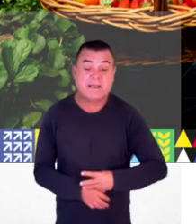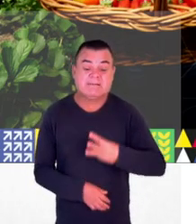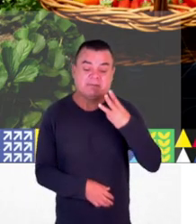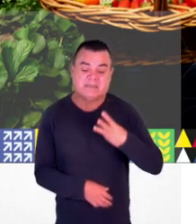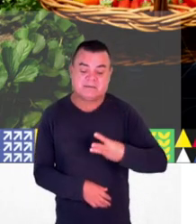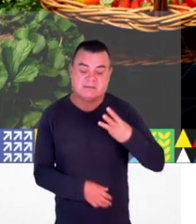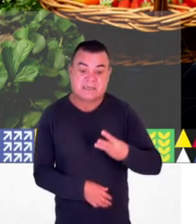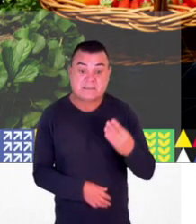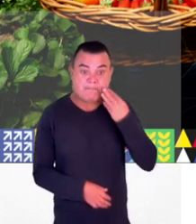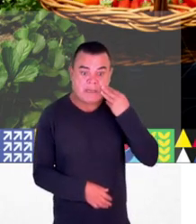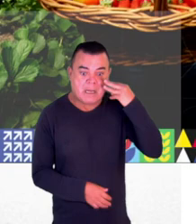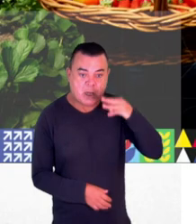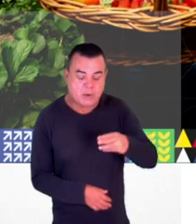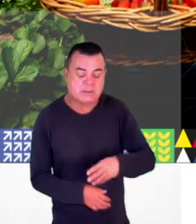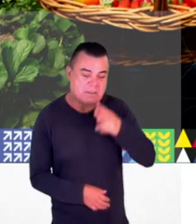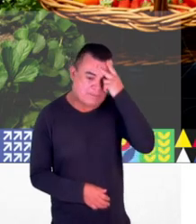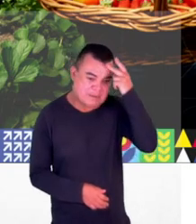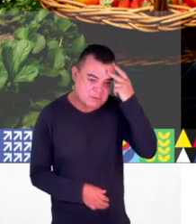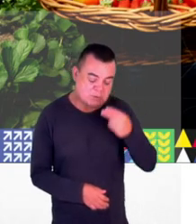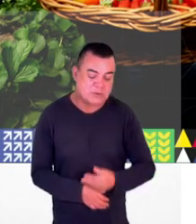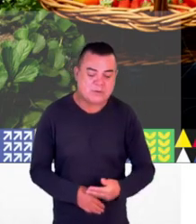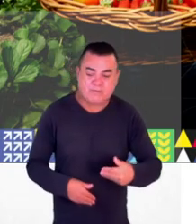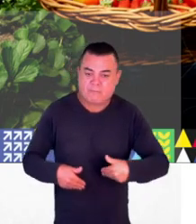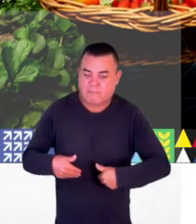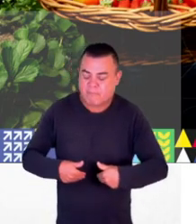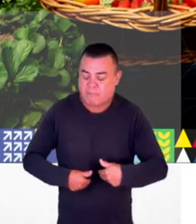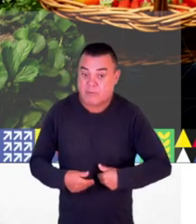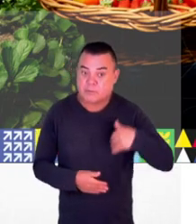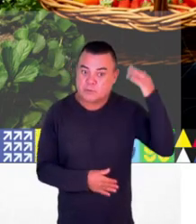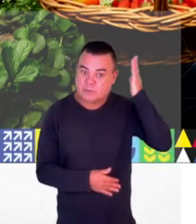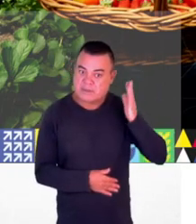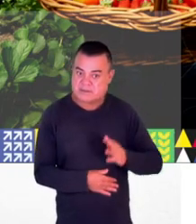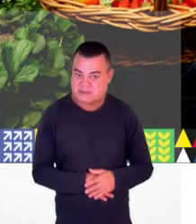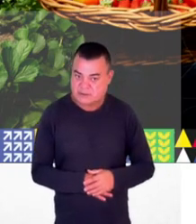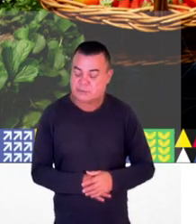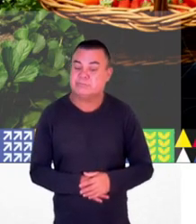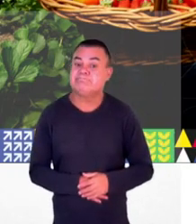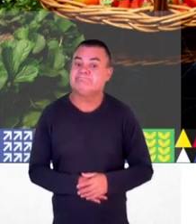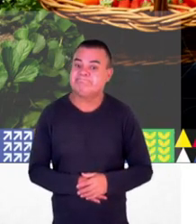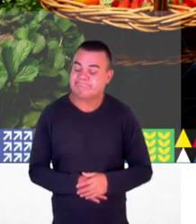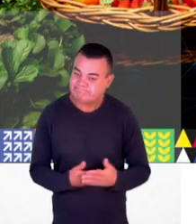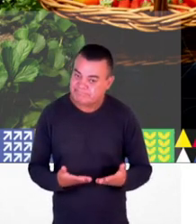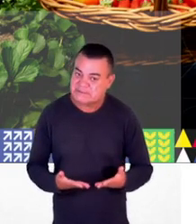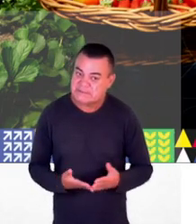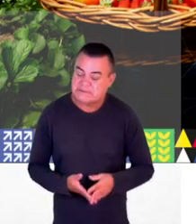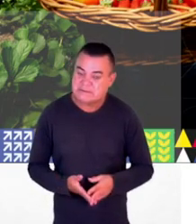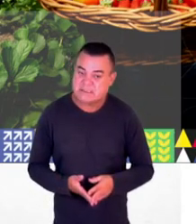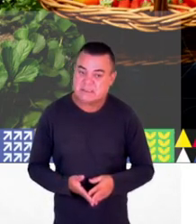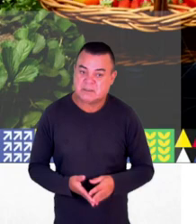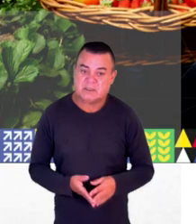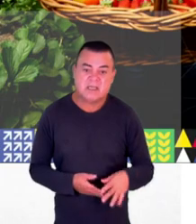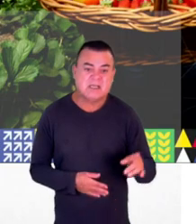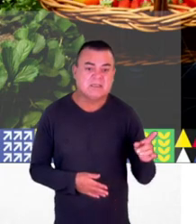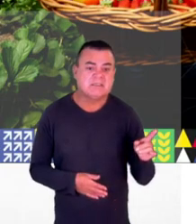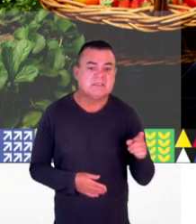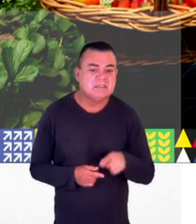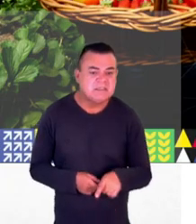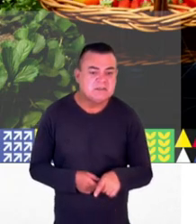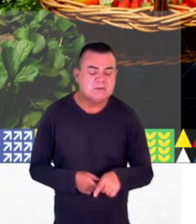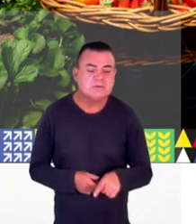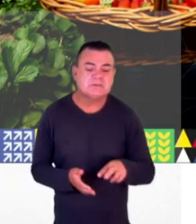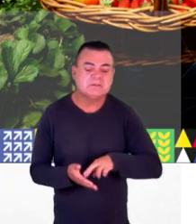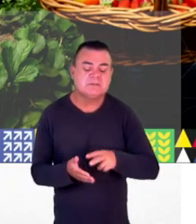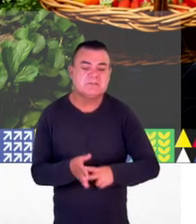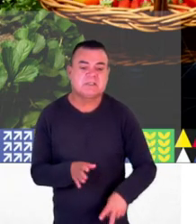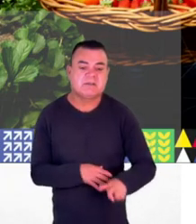pessoas passando fome eh no Brasil o que é como também já colocado aqui aqui né Não só a violação né de um